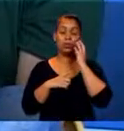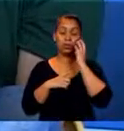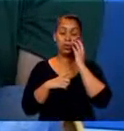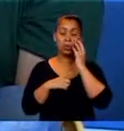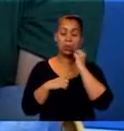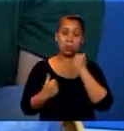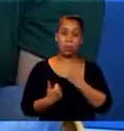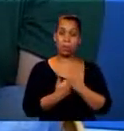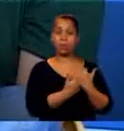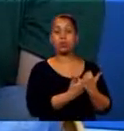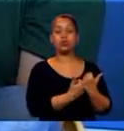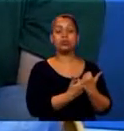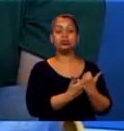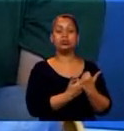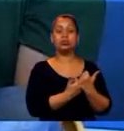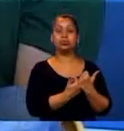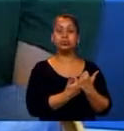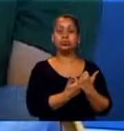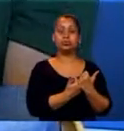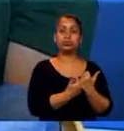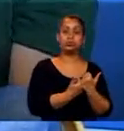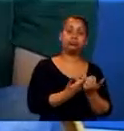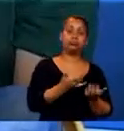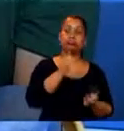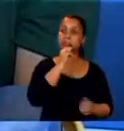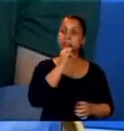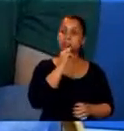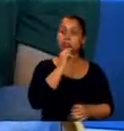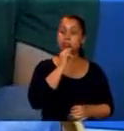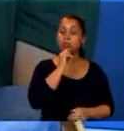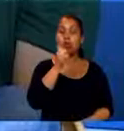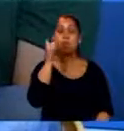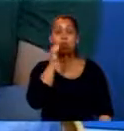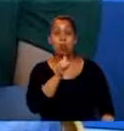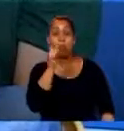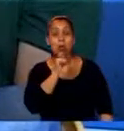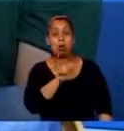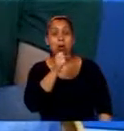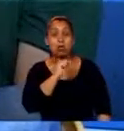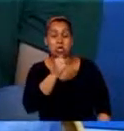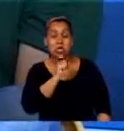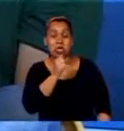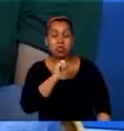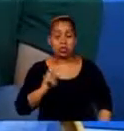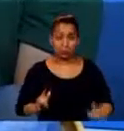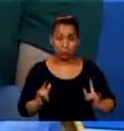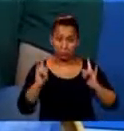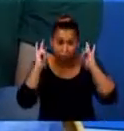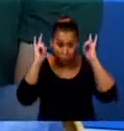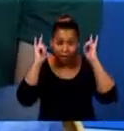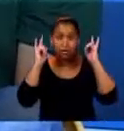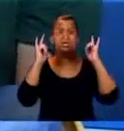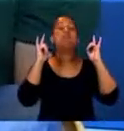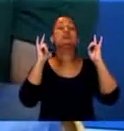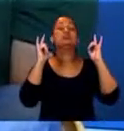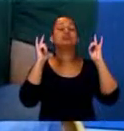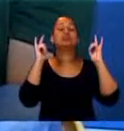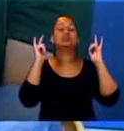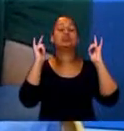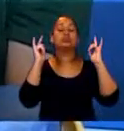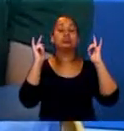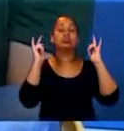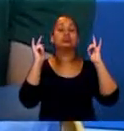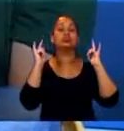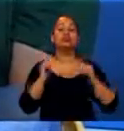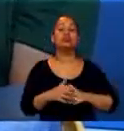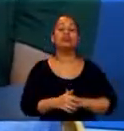apoio por exemplo, vou dar um exemplo, uma senhora num prédio, quando a gente estava fazendo o plantio junto com o projeto